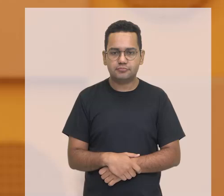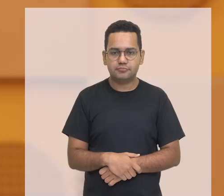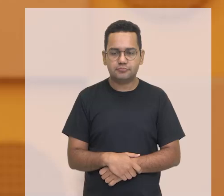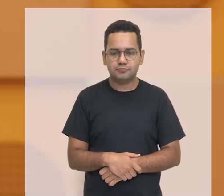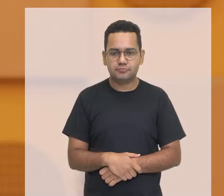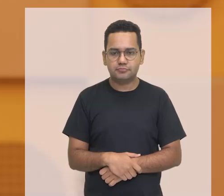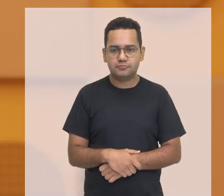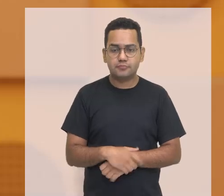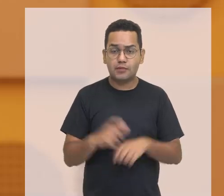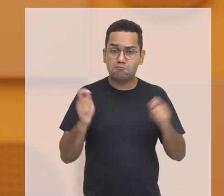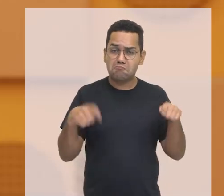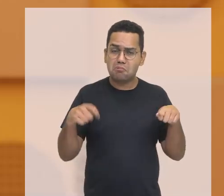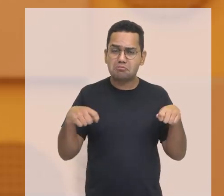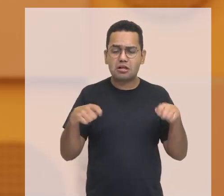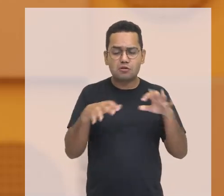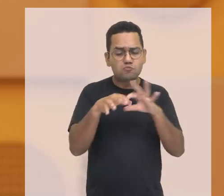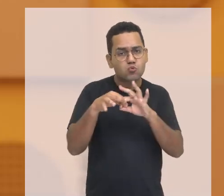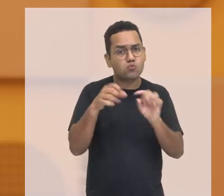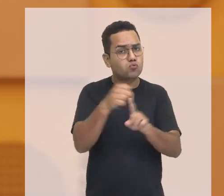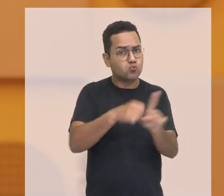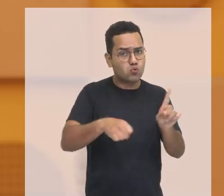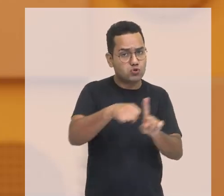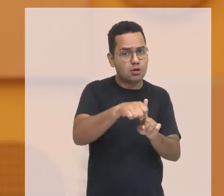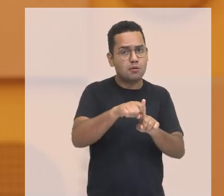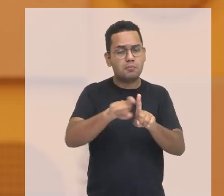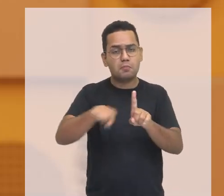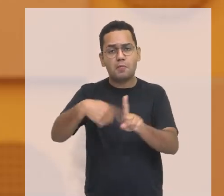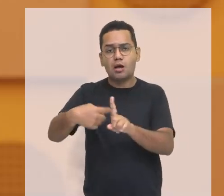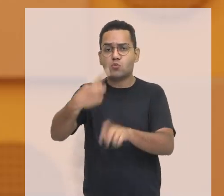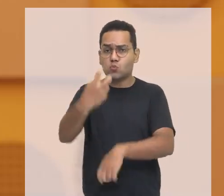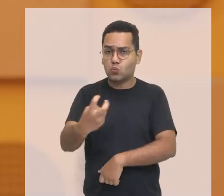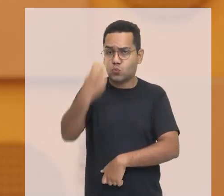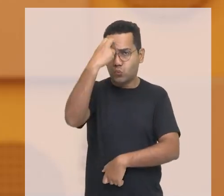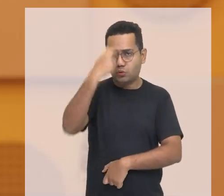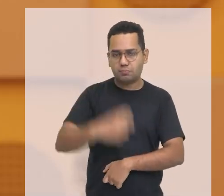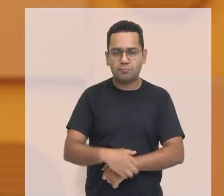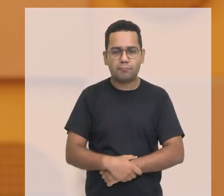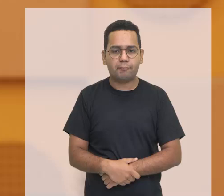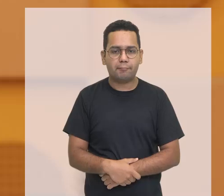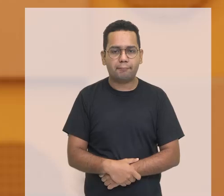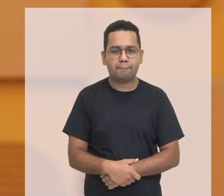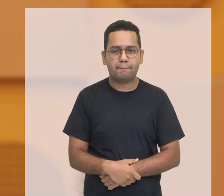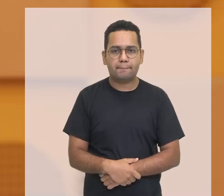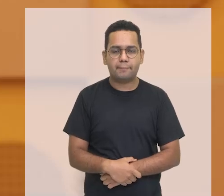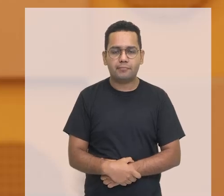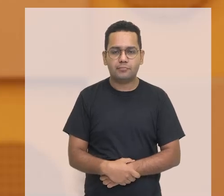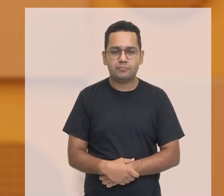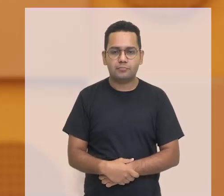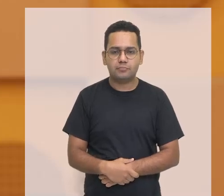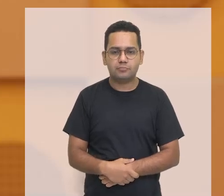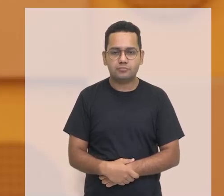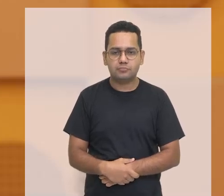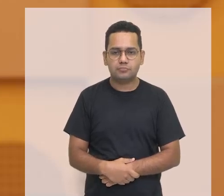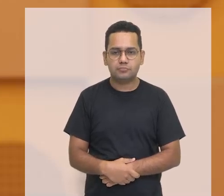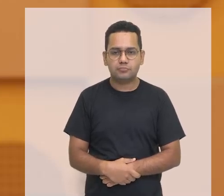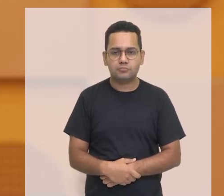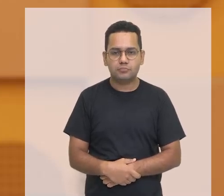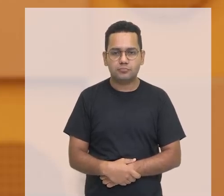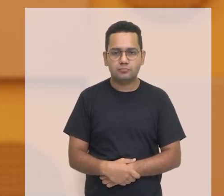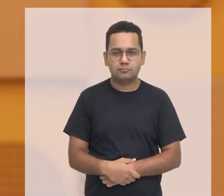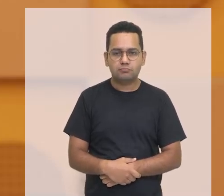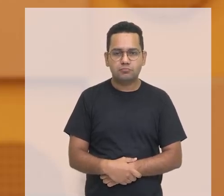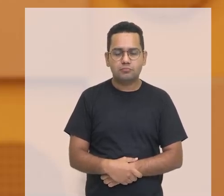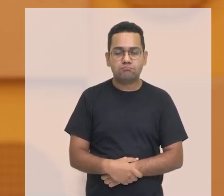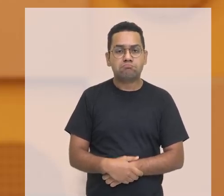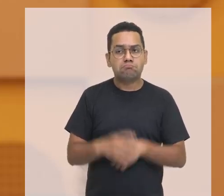uma integração social, uma integração cultural, uma questão de nós podermos nos apropriar de